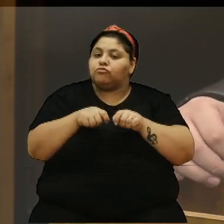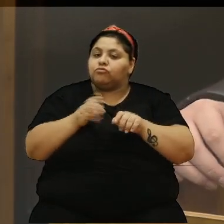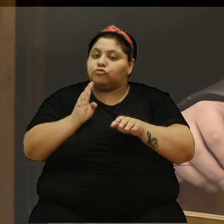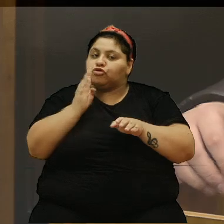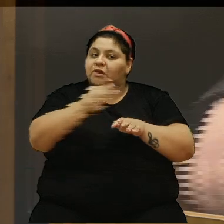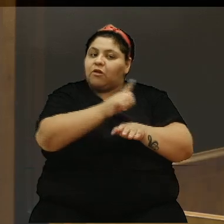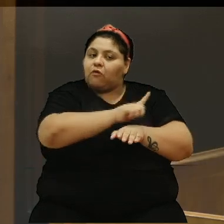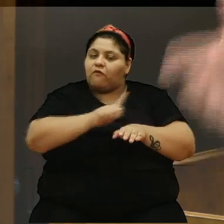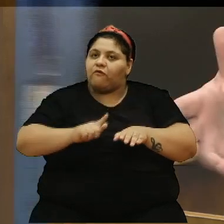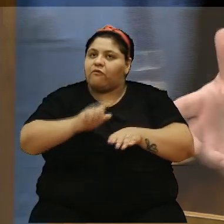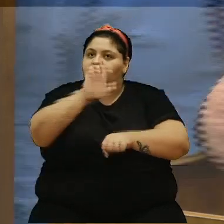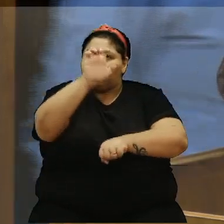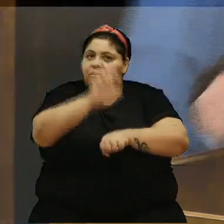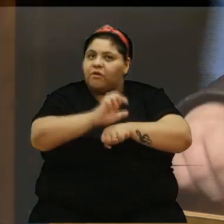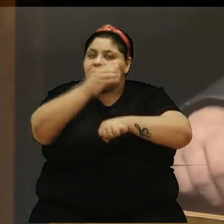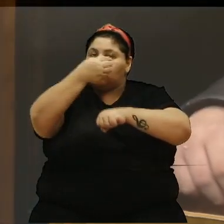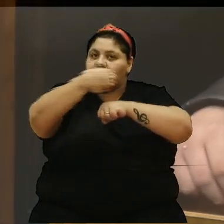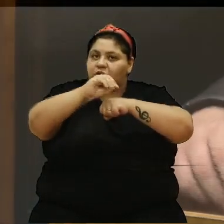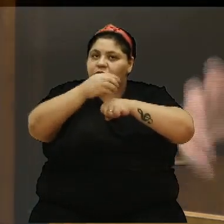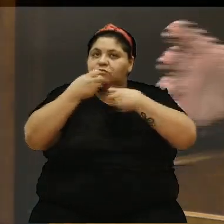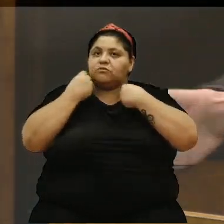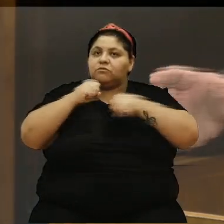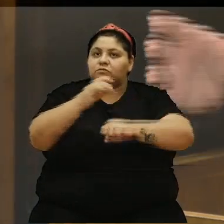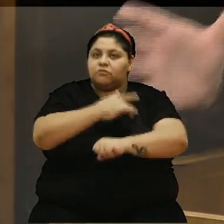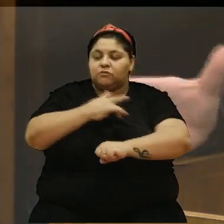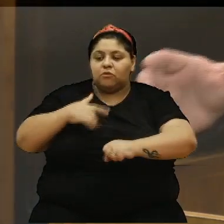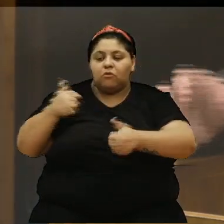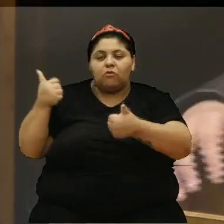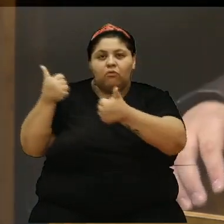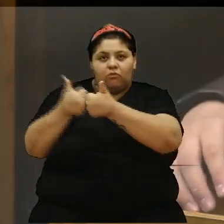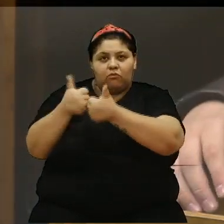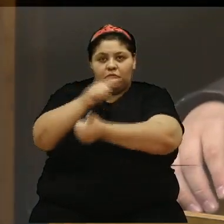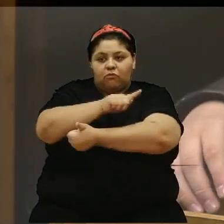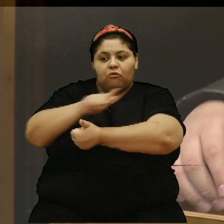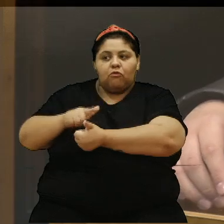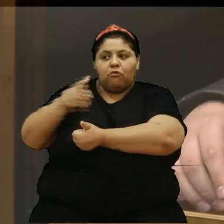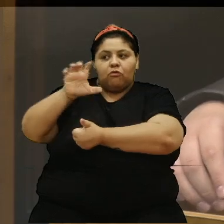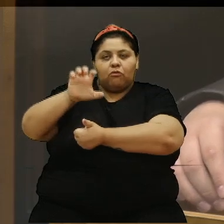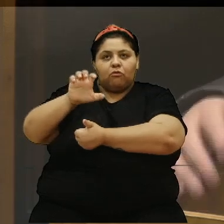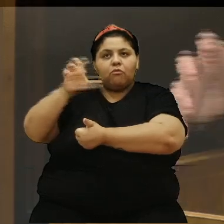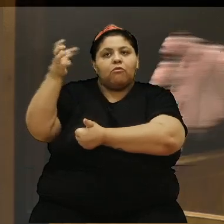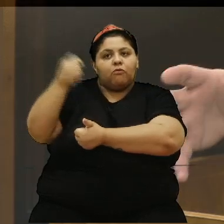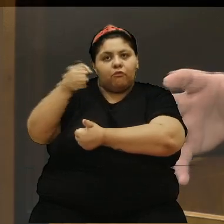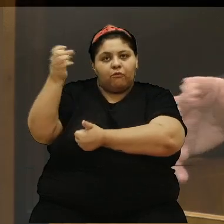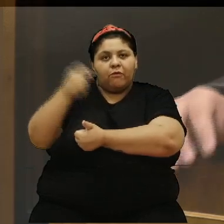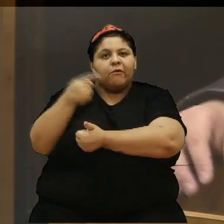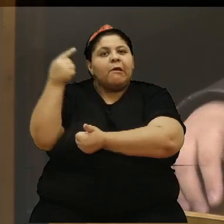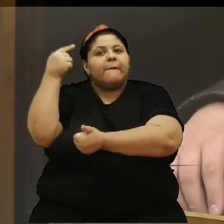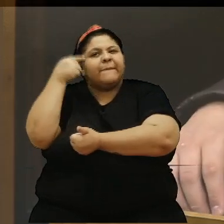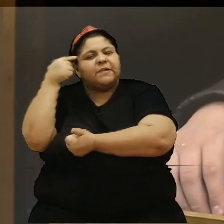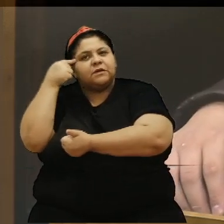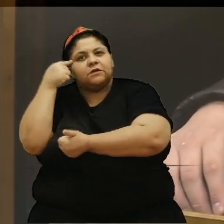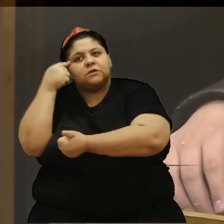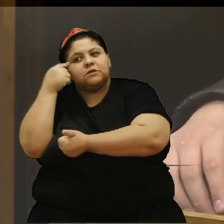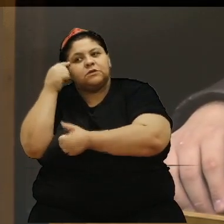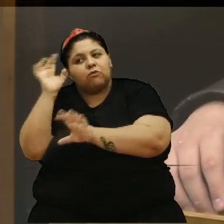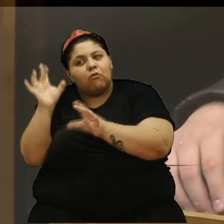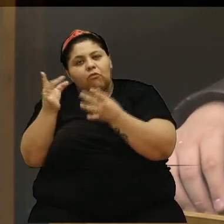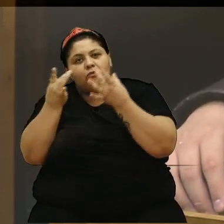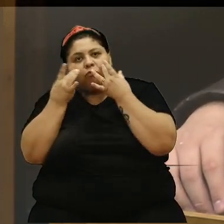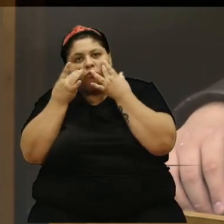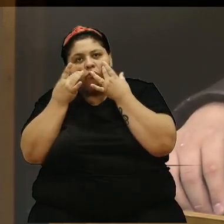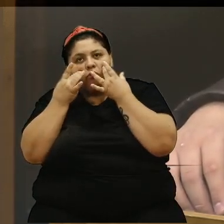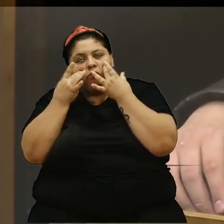governo do Estado e sugerir à Secretaria de Saúde, junto com o governador Eduardo Leite, que pensem com atenção, que